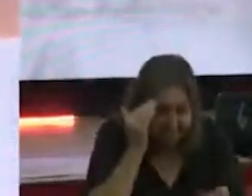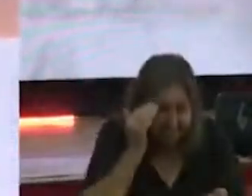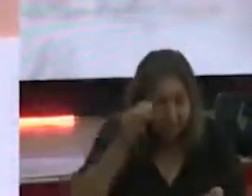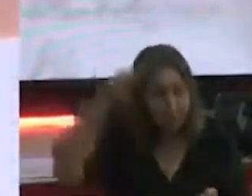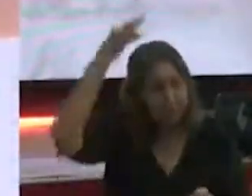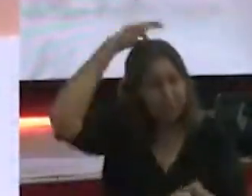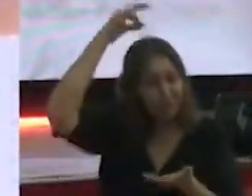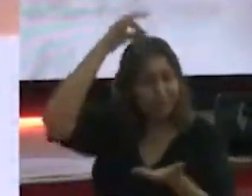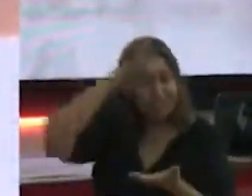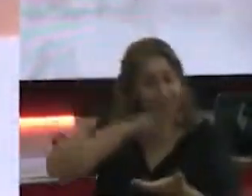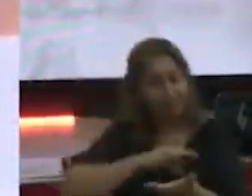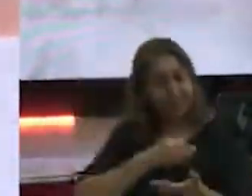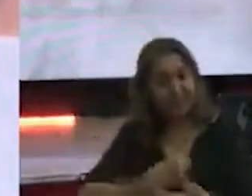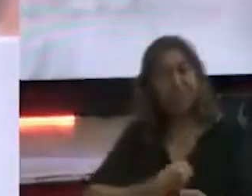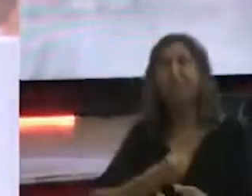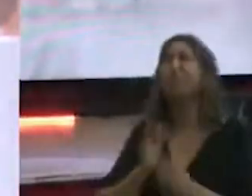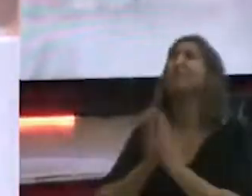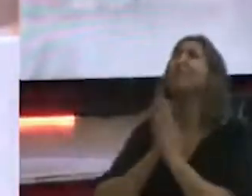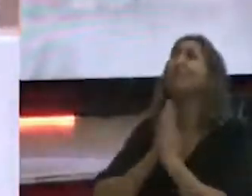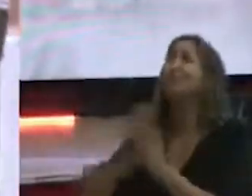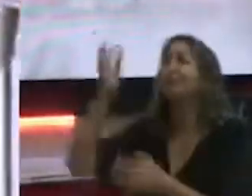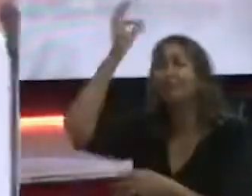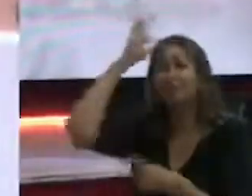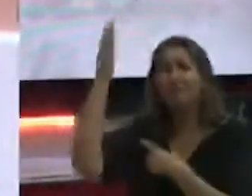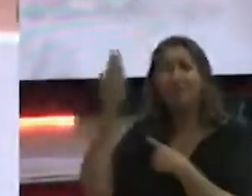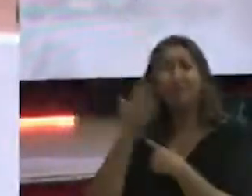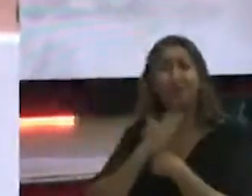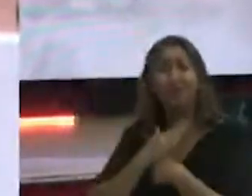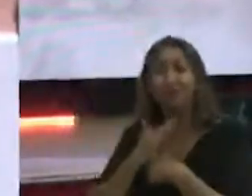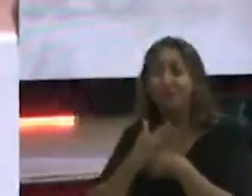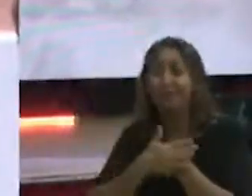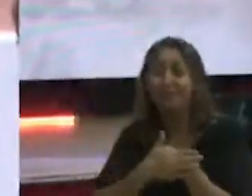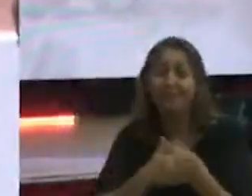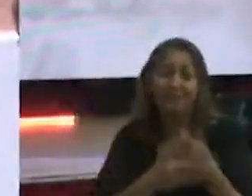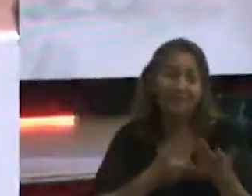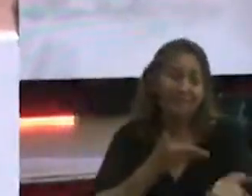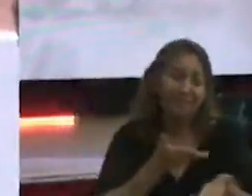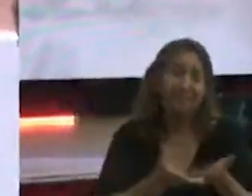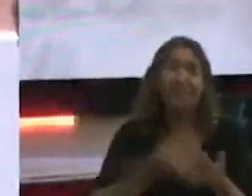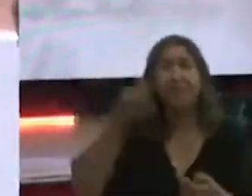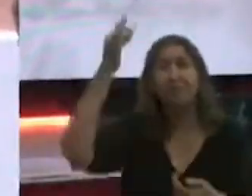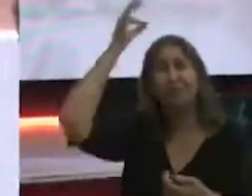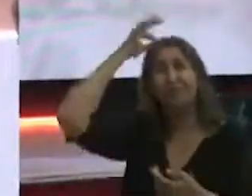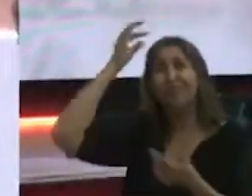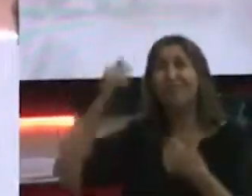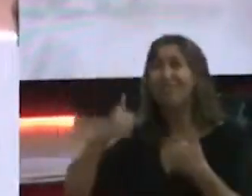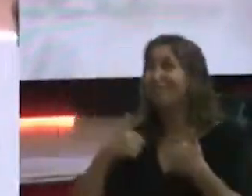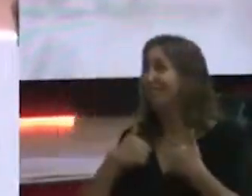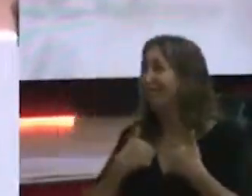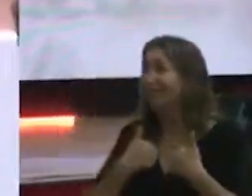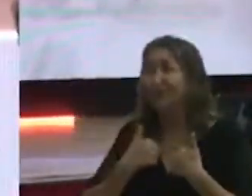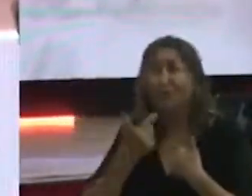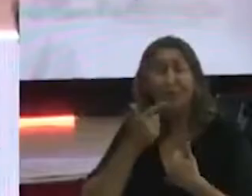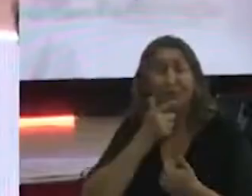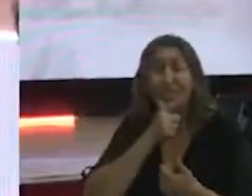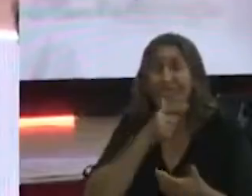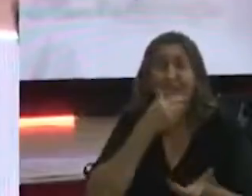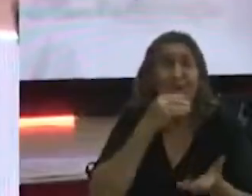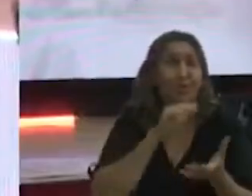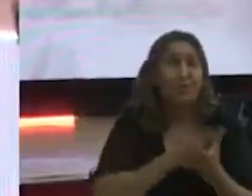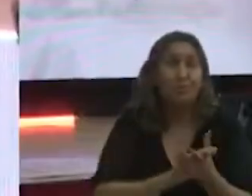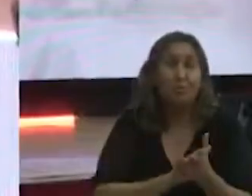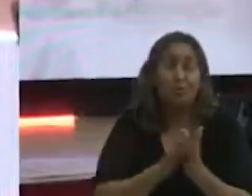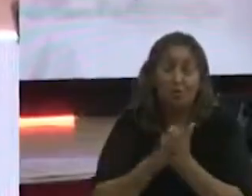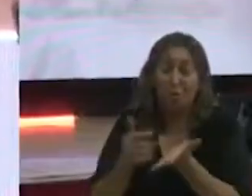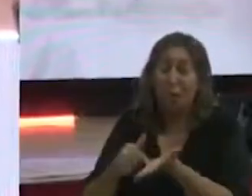ajuda você tem que ser sincero sincera e dizer Espírito Santo eu não consigo ser o esposo que a Bíblia diz